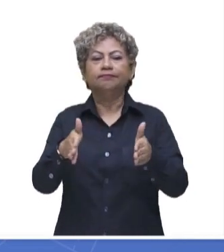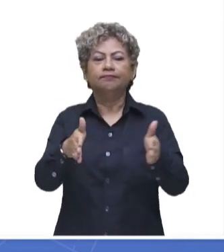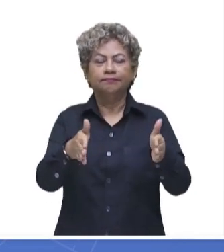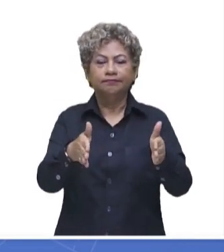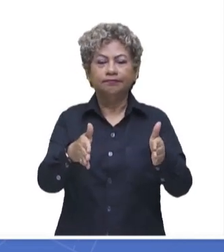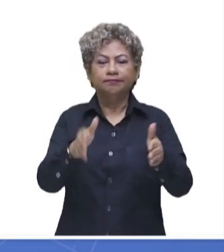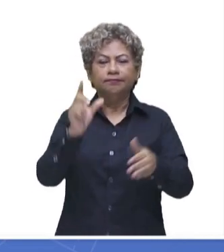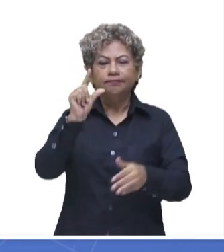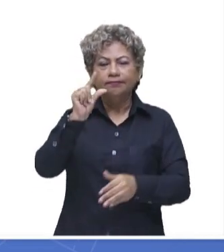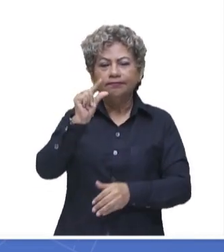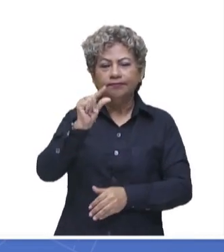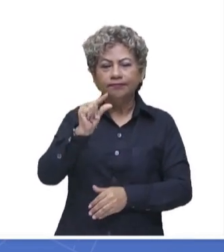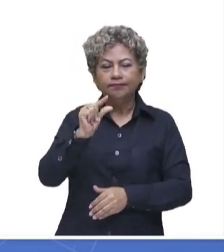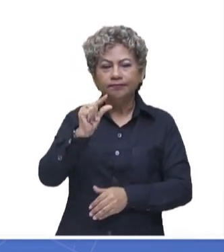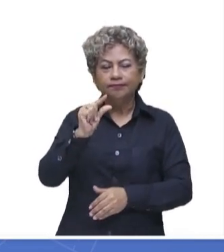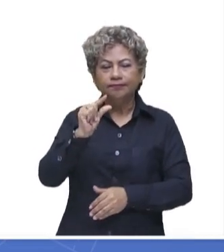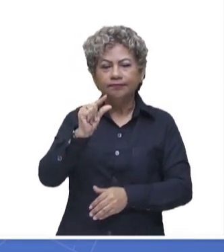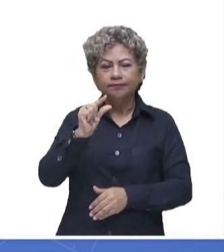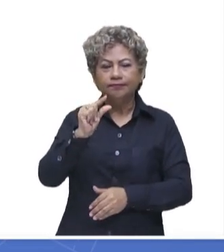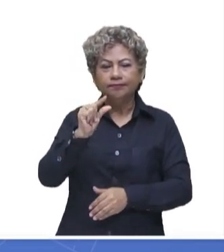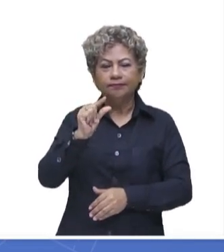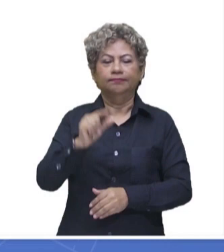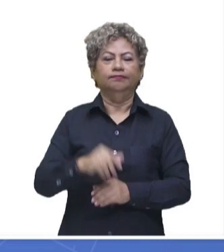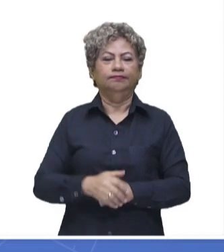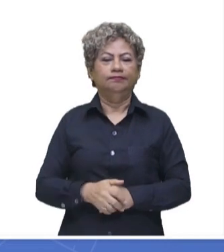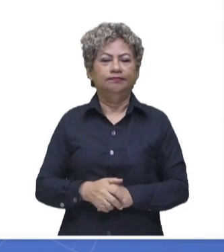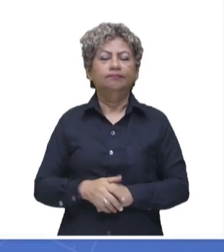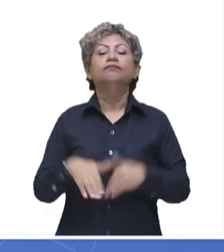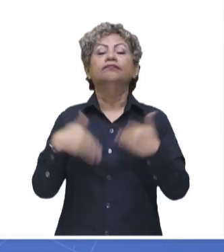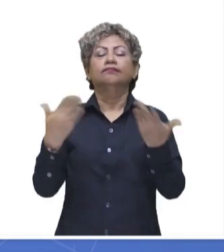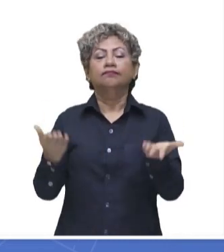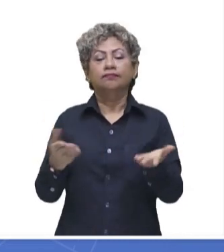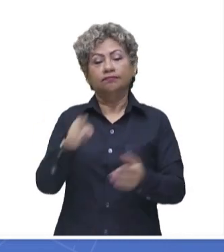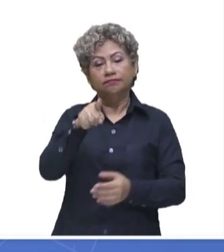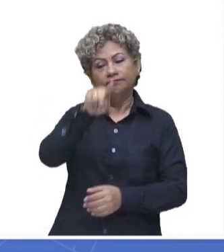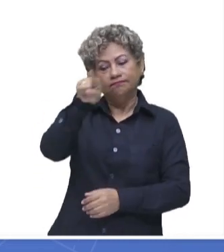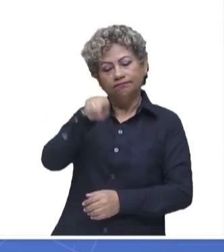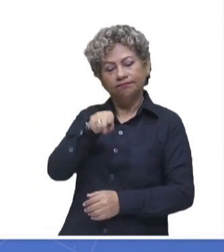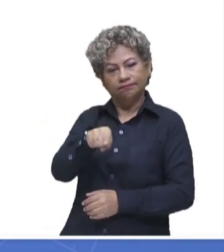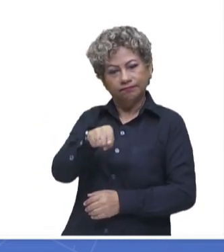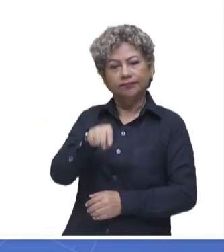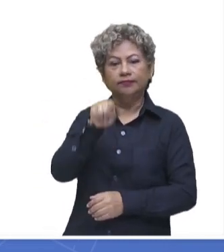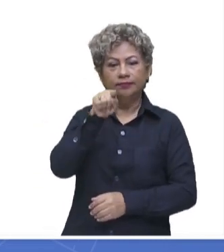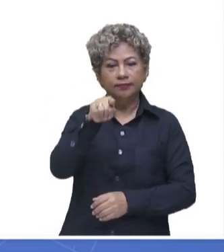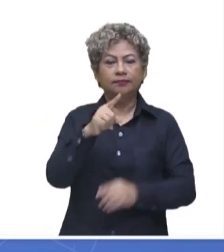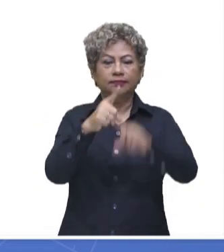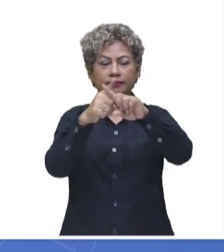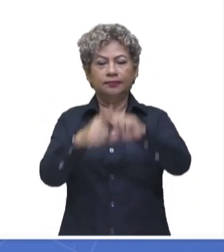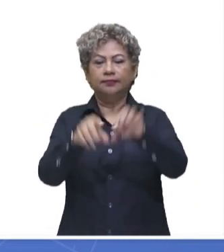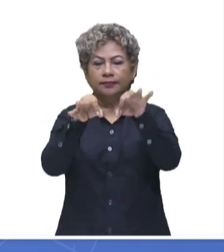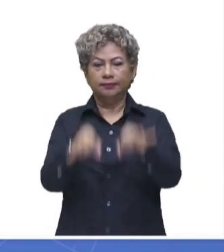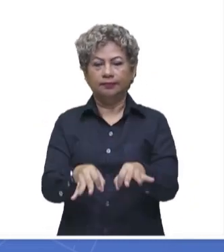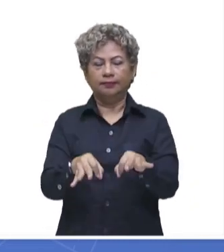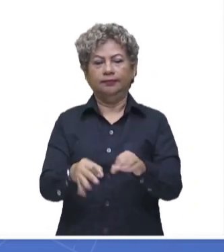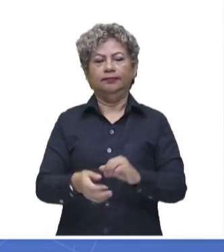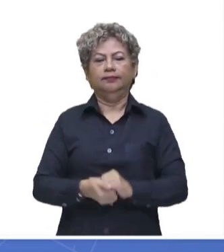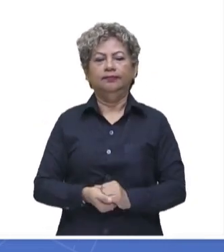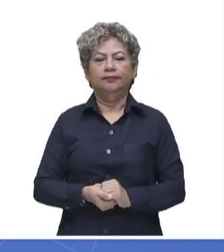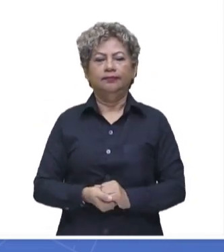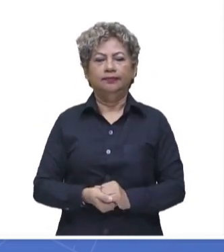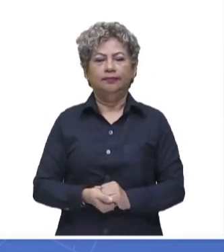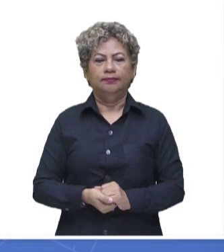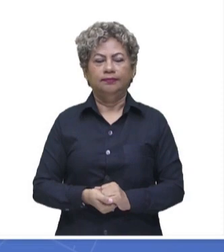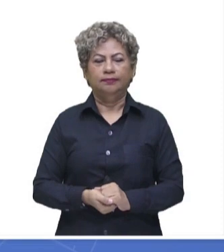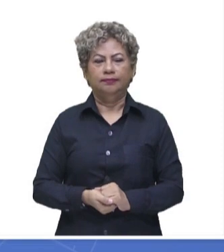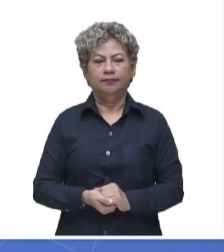menor extensão é... Então você vai analisar direitinho aí, marcar uma das respostas, tá bom? E daqui a pouco a gente